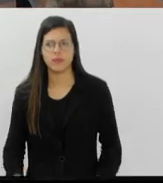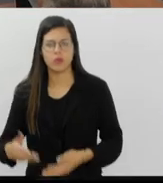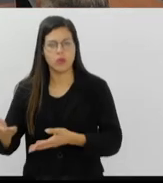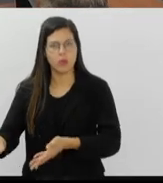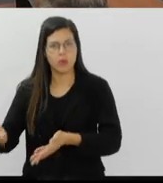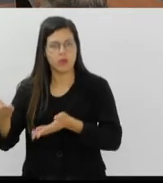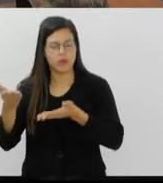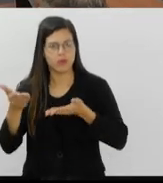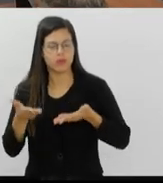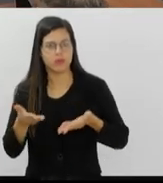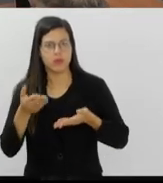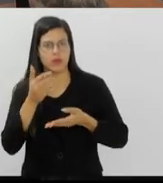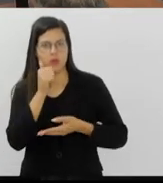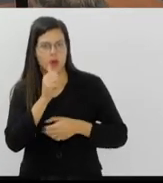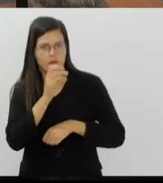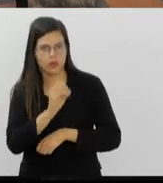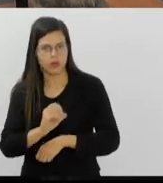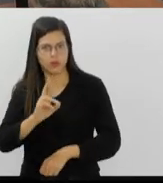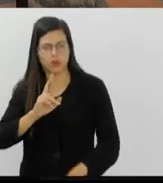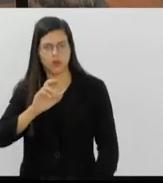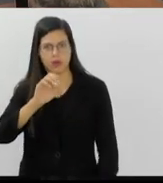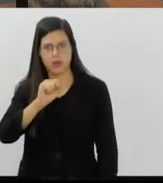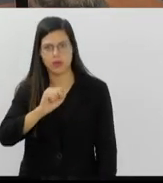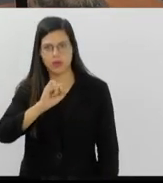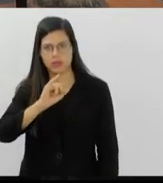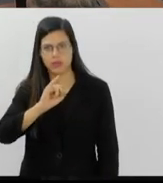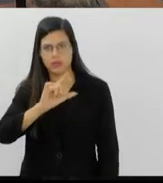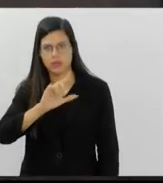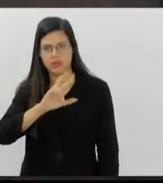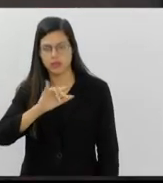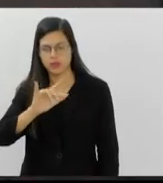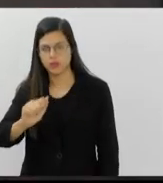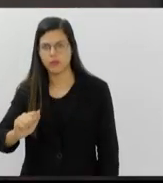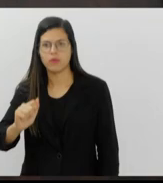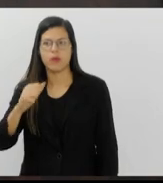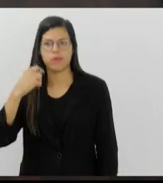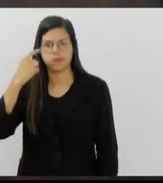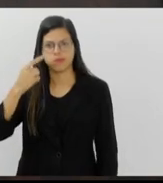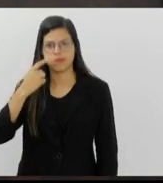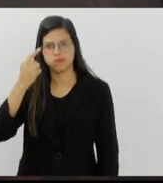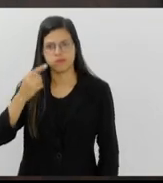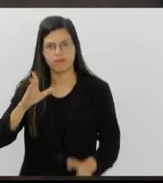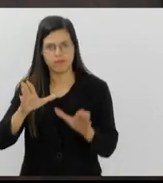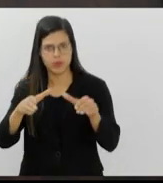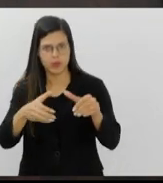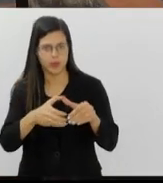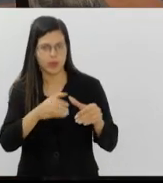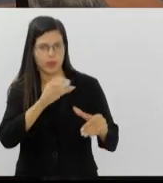Convido também a doutora Silvia Drummond, advogada da Ordem dos Advogados do Brasil.